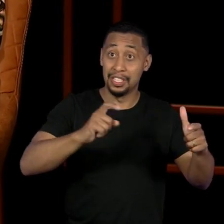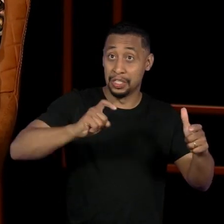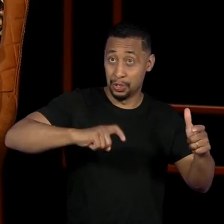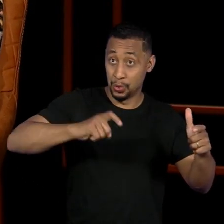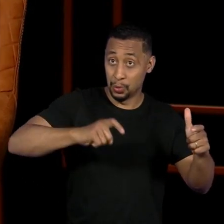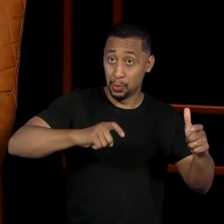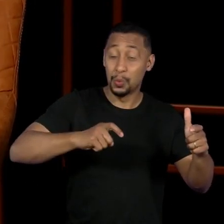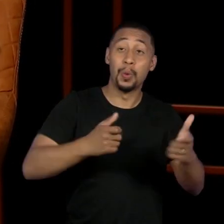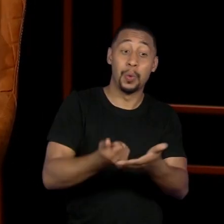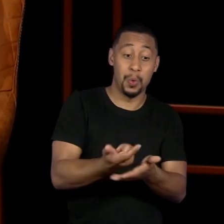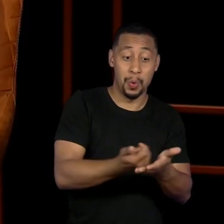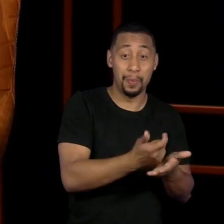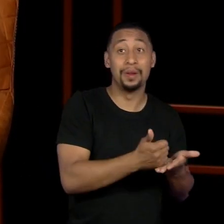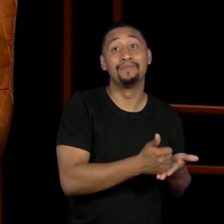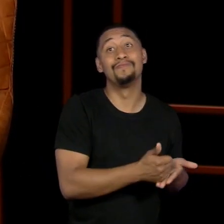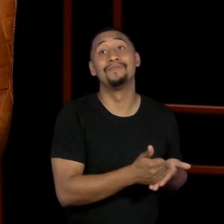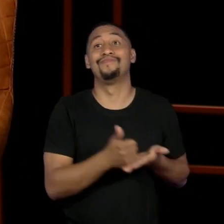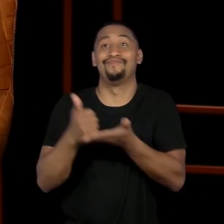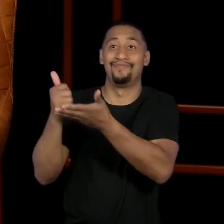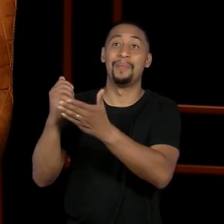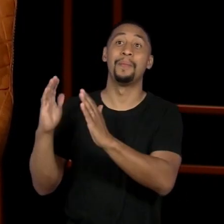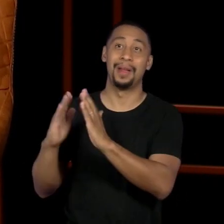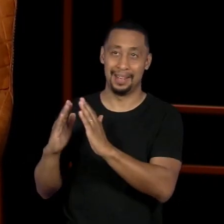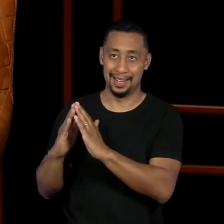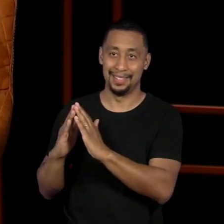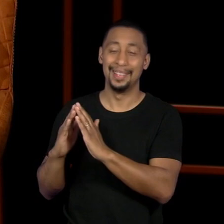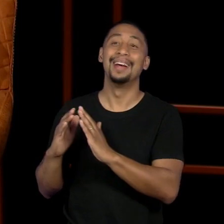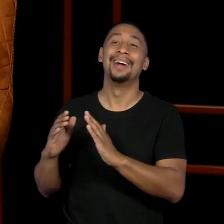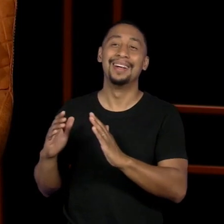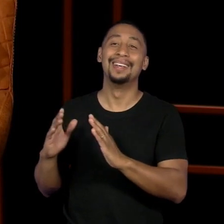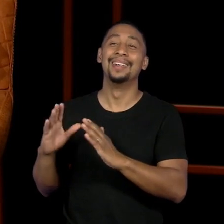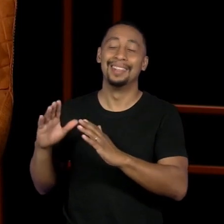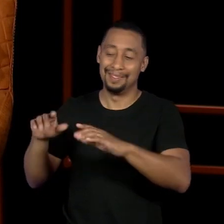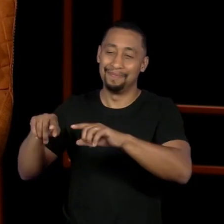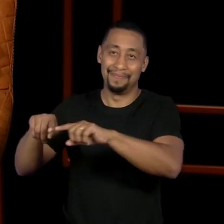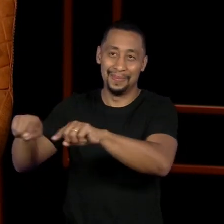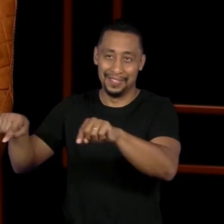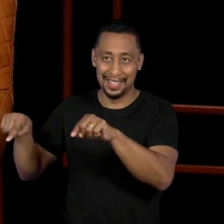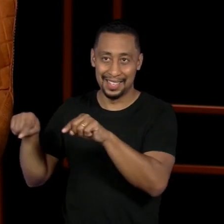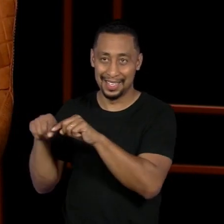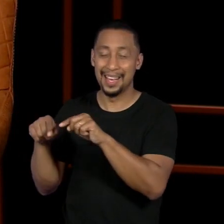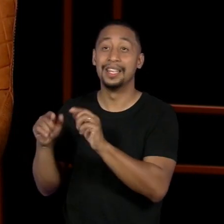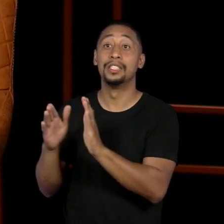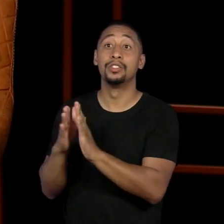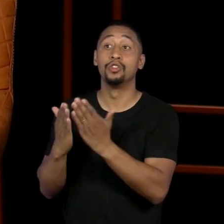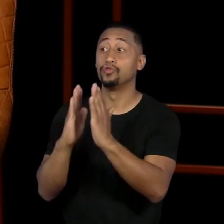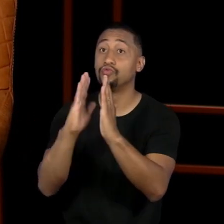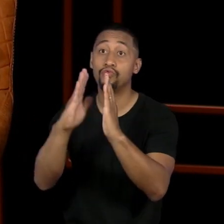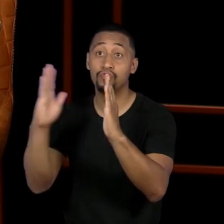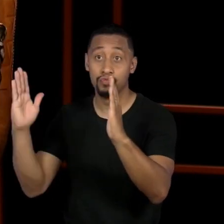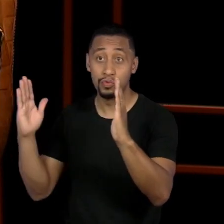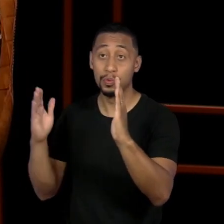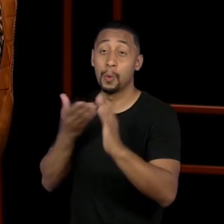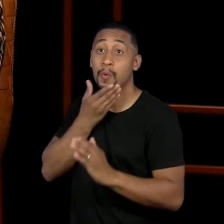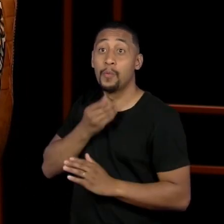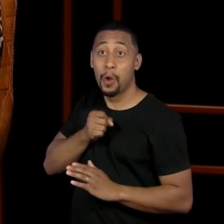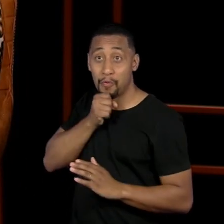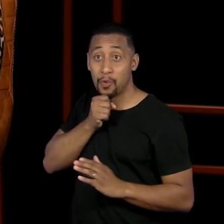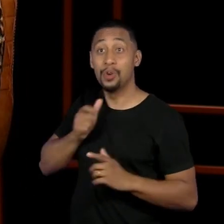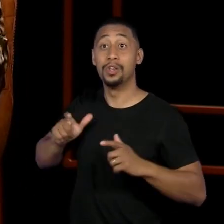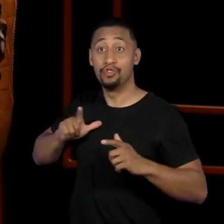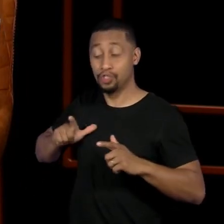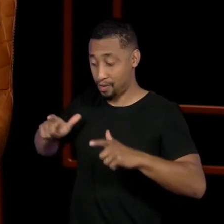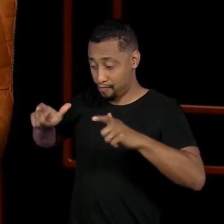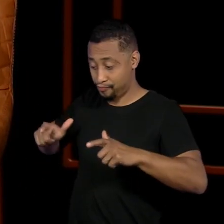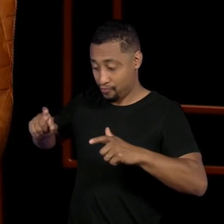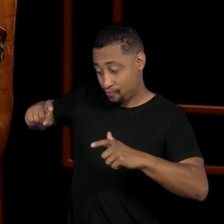era eu, que tinha uma vitrolinha lá na biblioteca do meu avô, e eu ia às escondidas e ouvia os discos, porque o meu